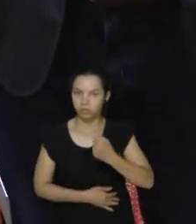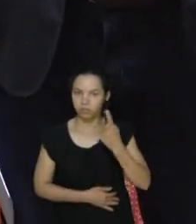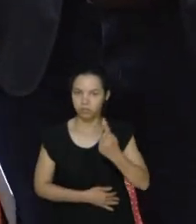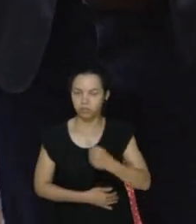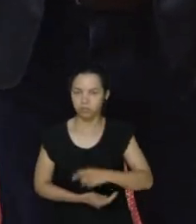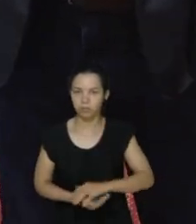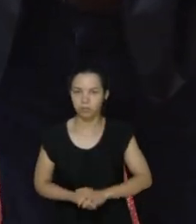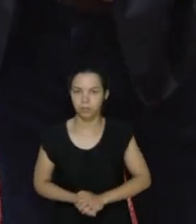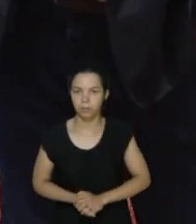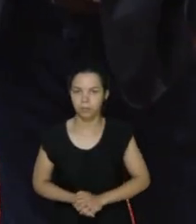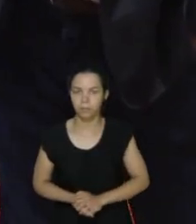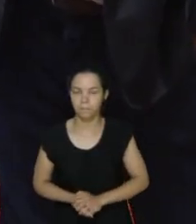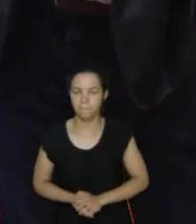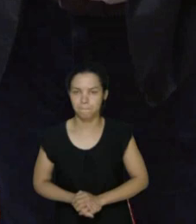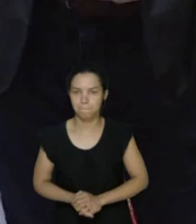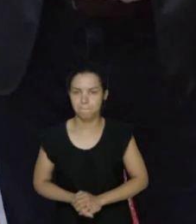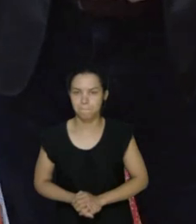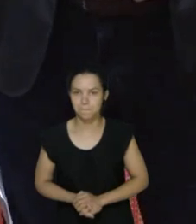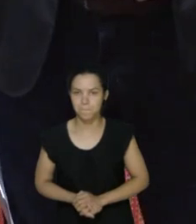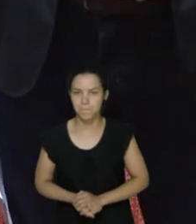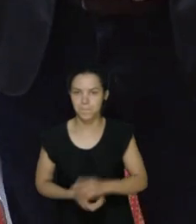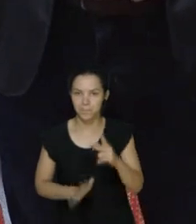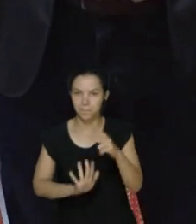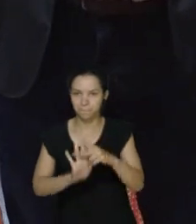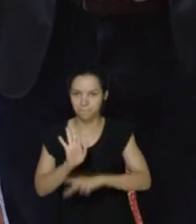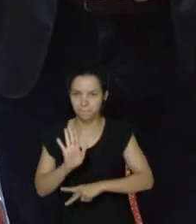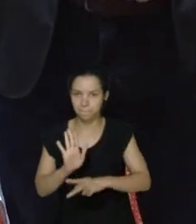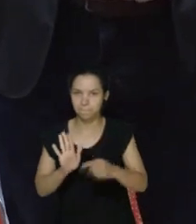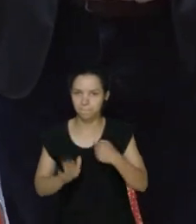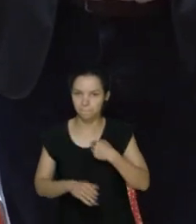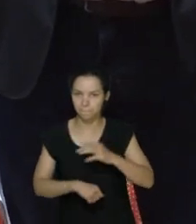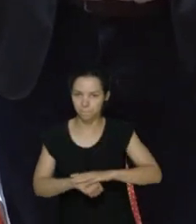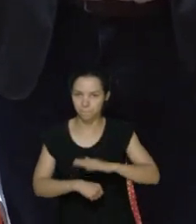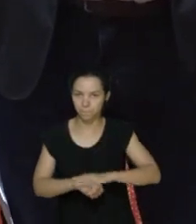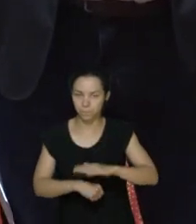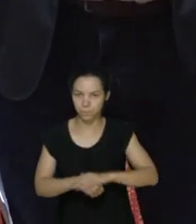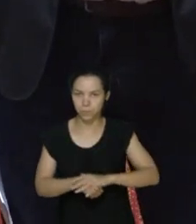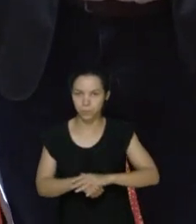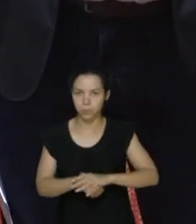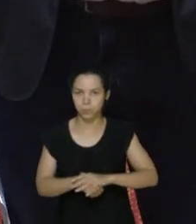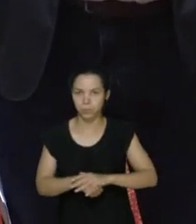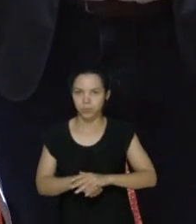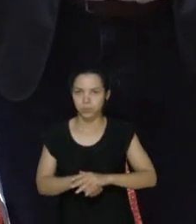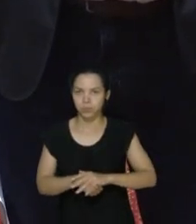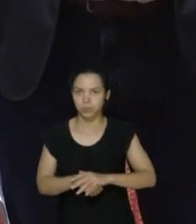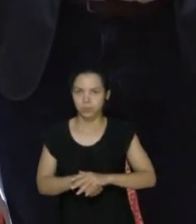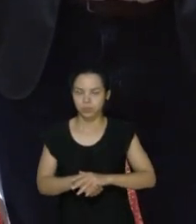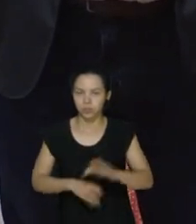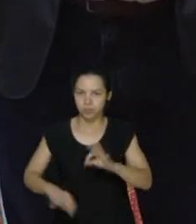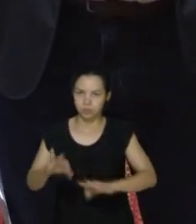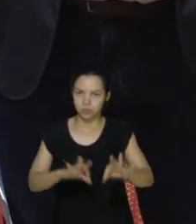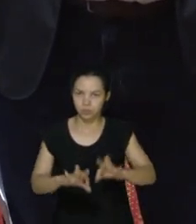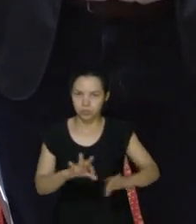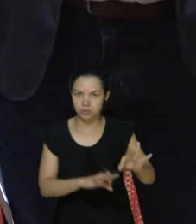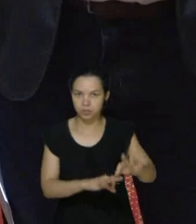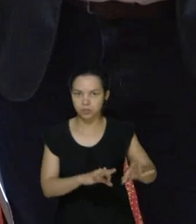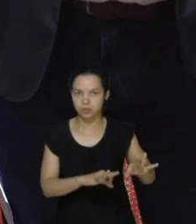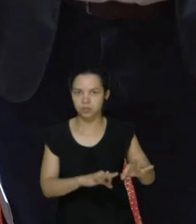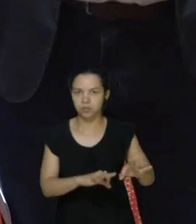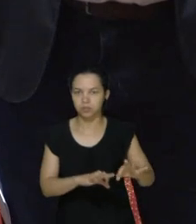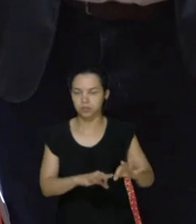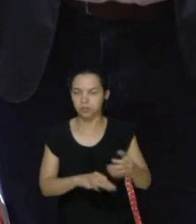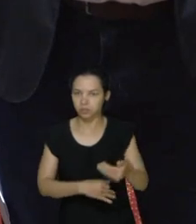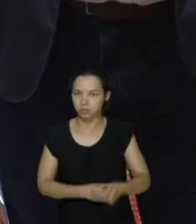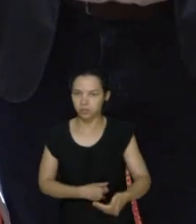e deputados, esse é um projeto que eu próprio fui o autor, ele